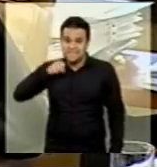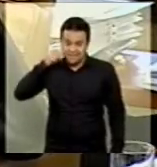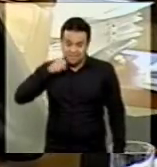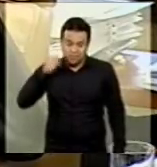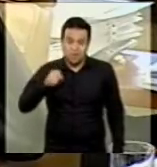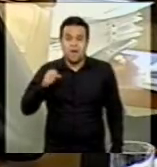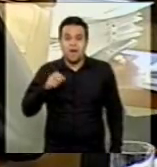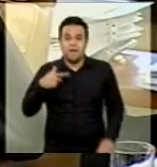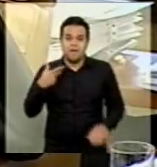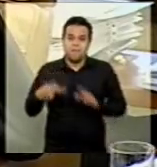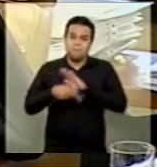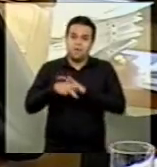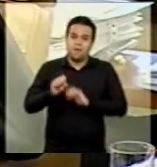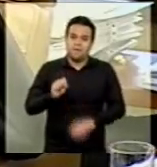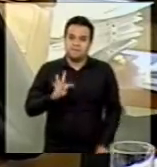Supremo Tribunal Federal.